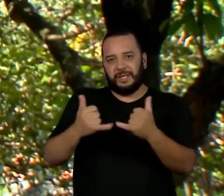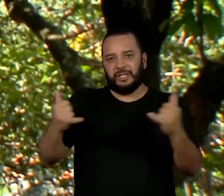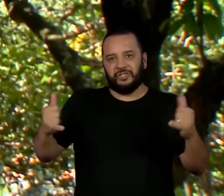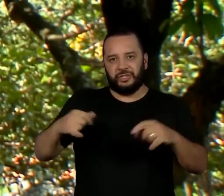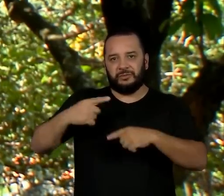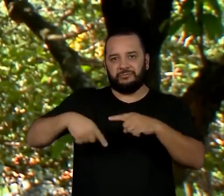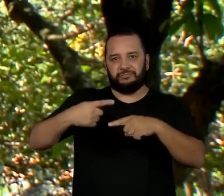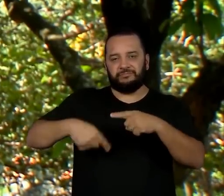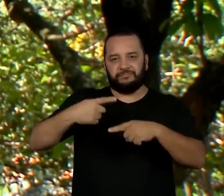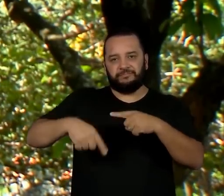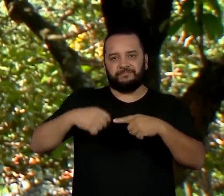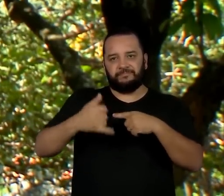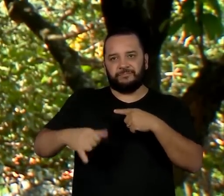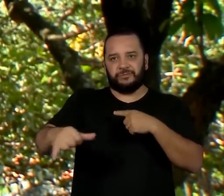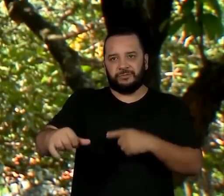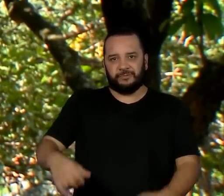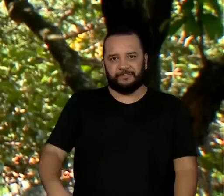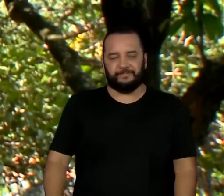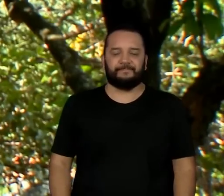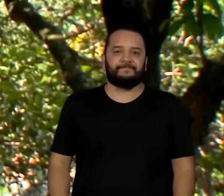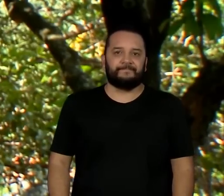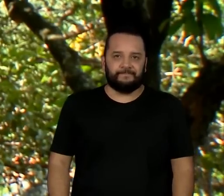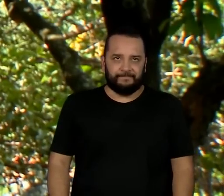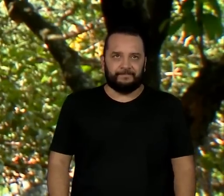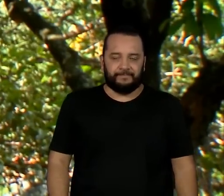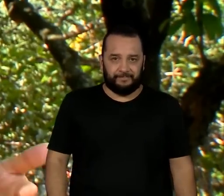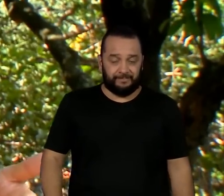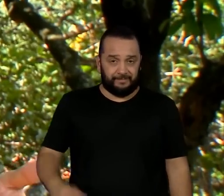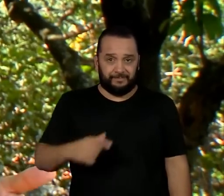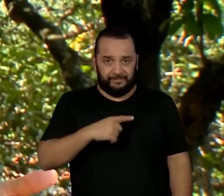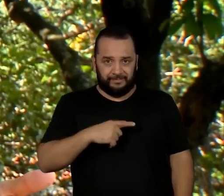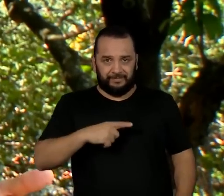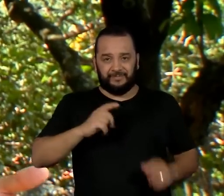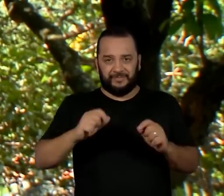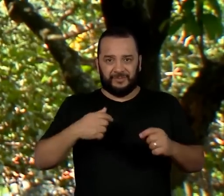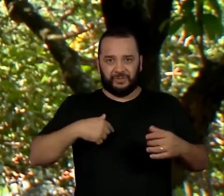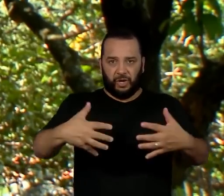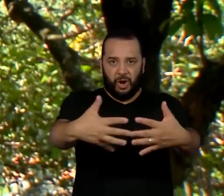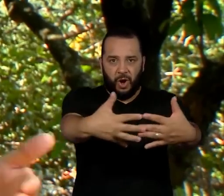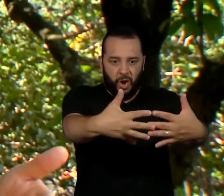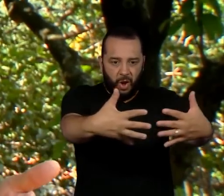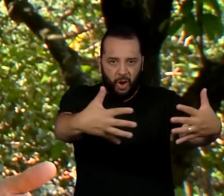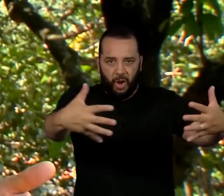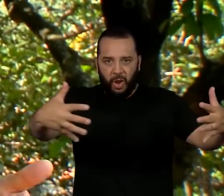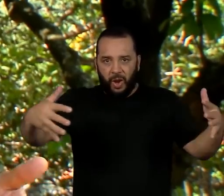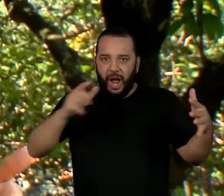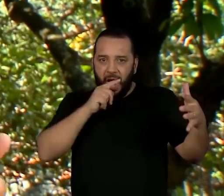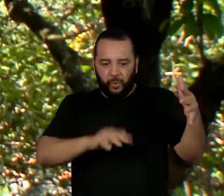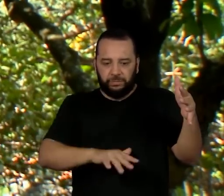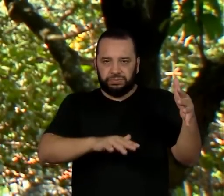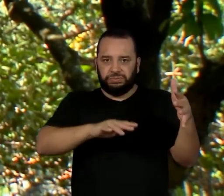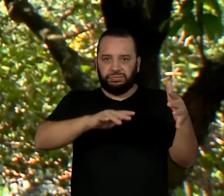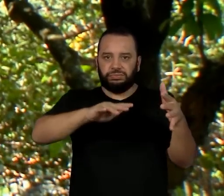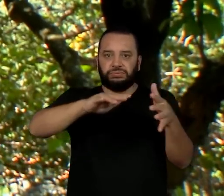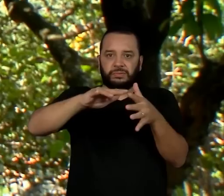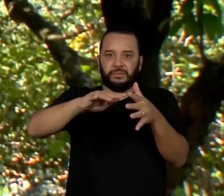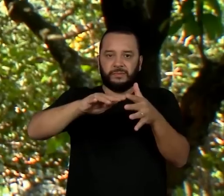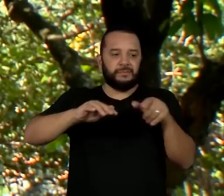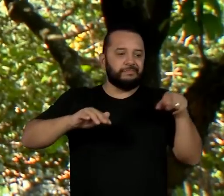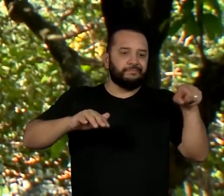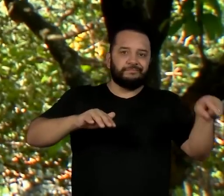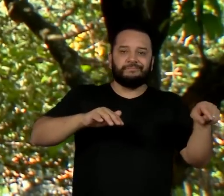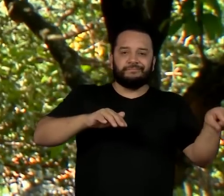água. É um processo tradicional lindo, eles continuam fazendo isso. Eles fazem caça